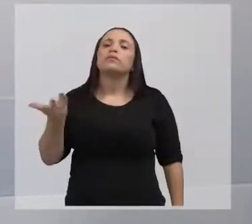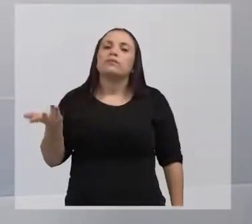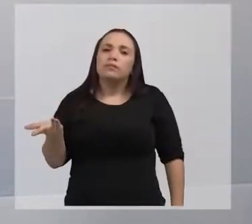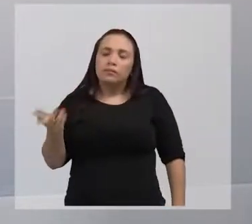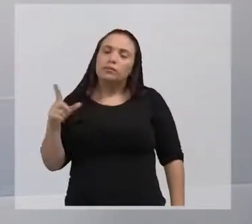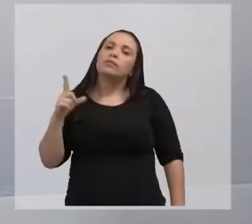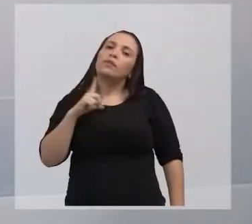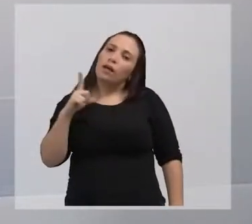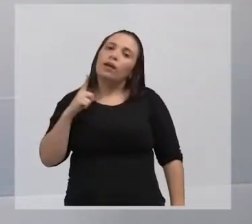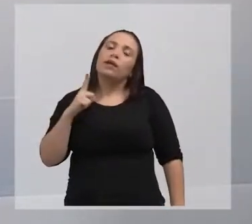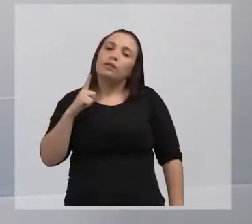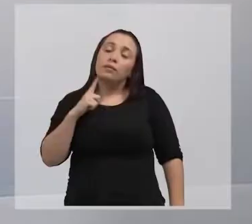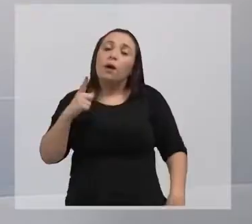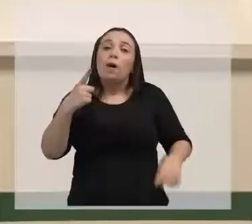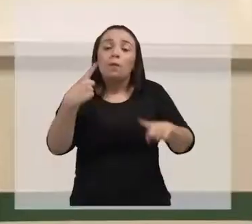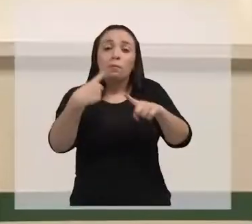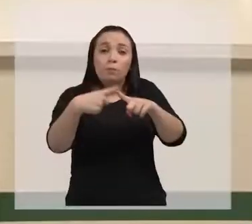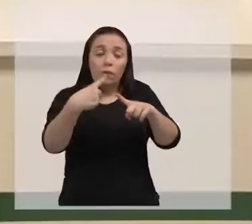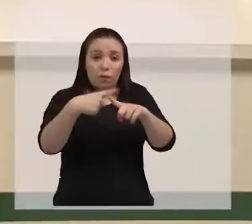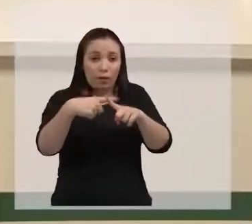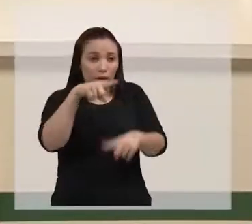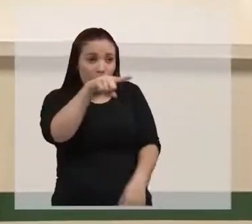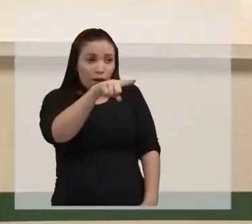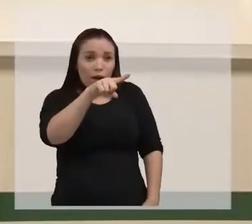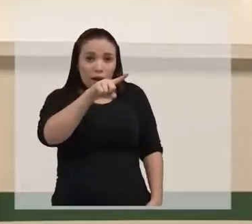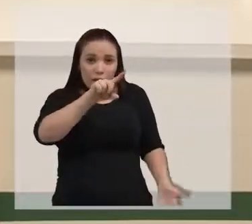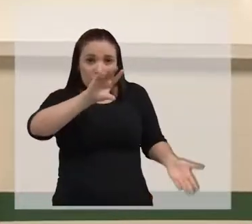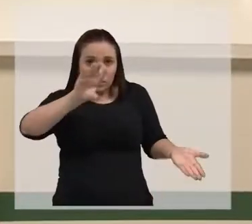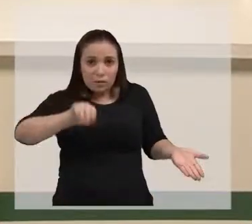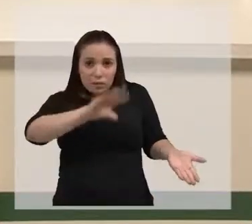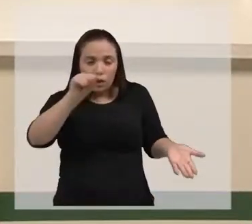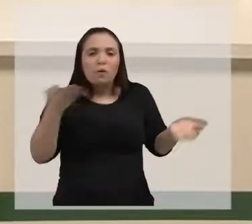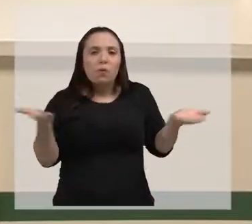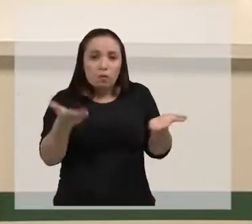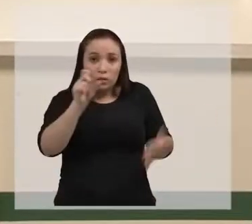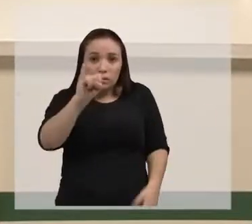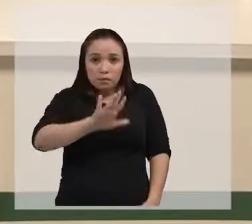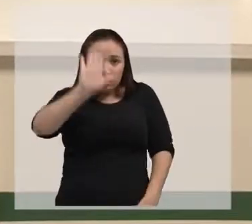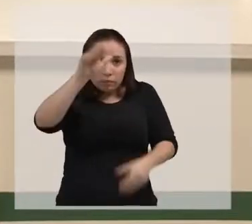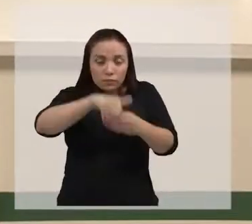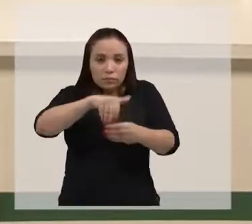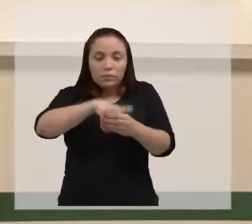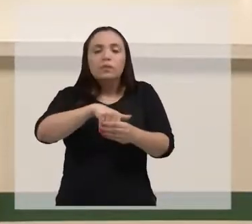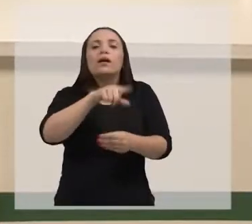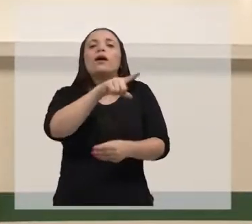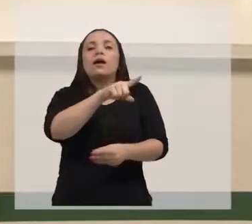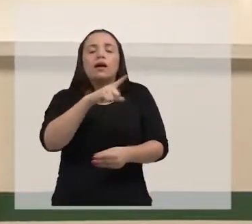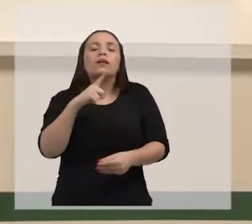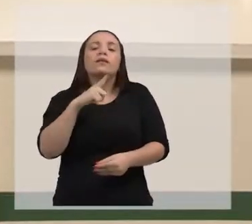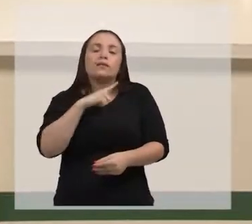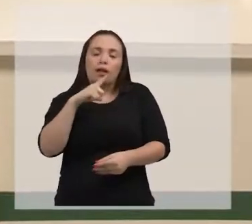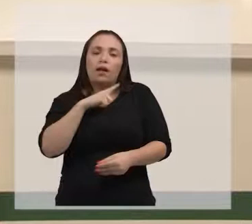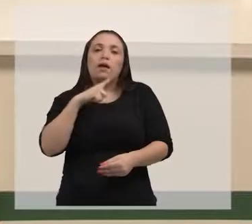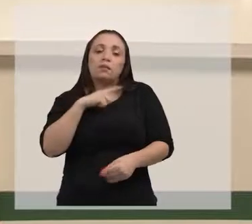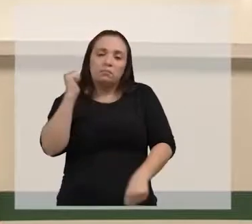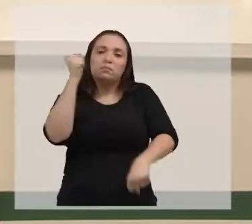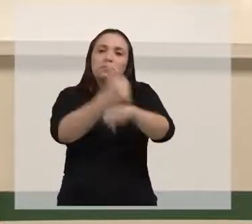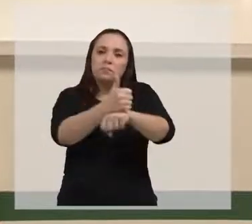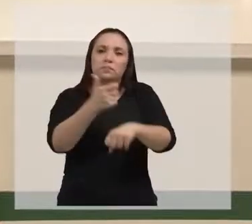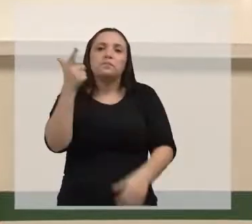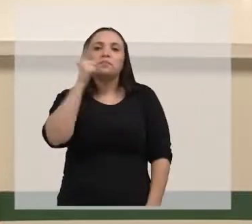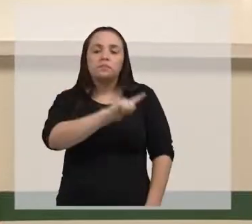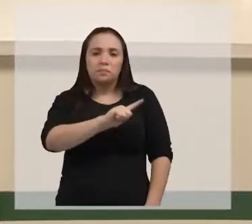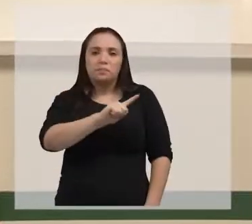algo assombroso, me chamou muita atenção. Porque o Ciro hoje tem chances reais de chegar ao Palácio